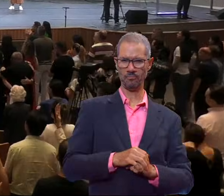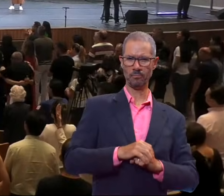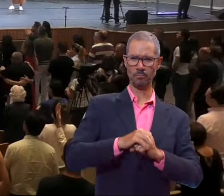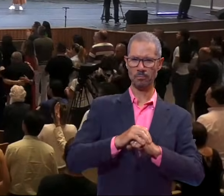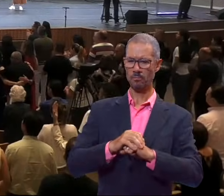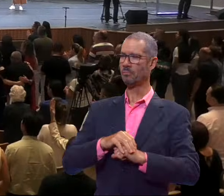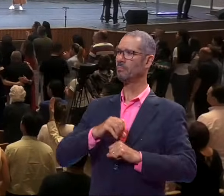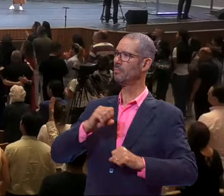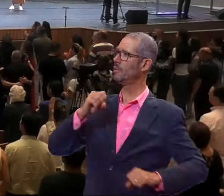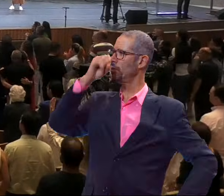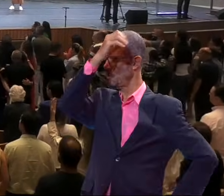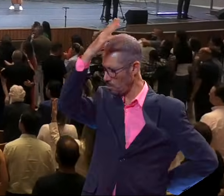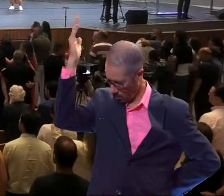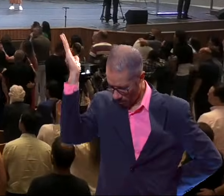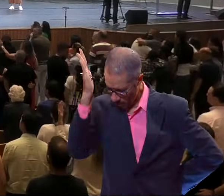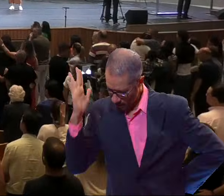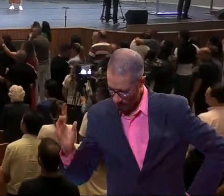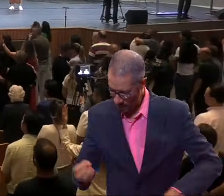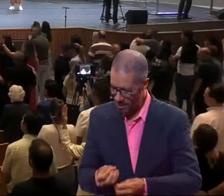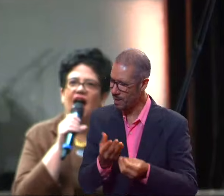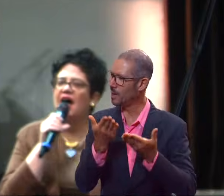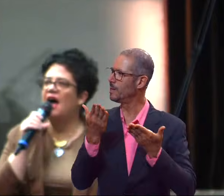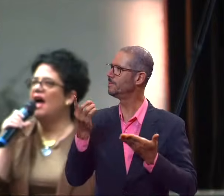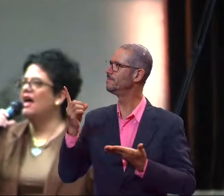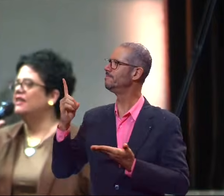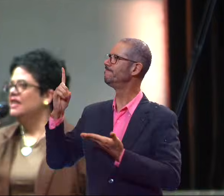Te damos honra,